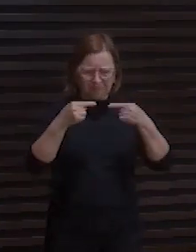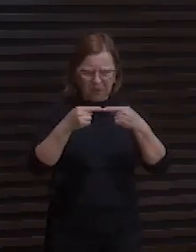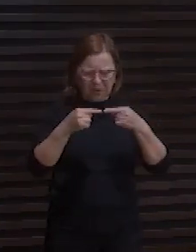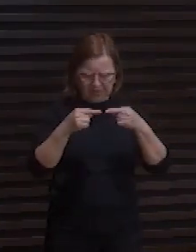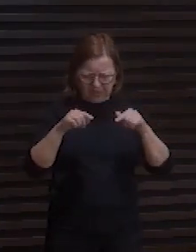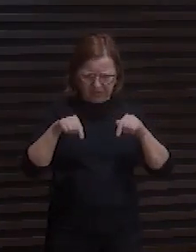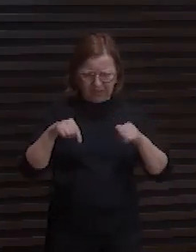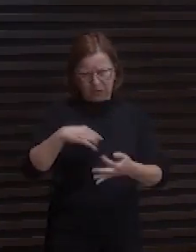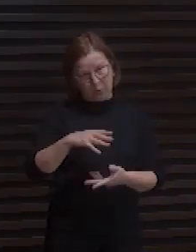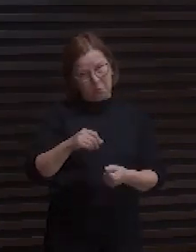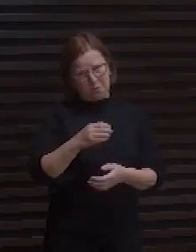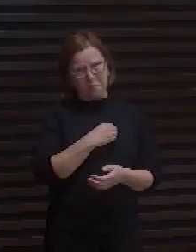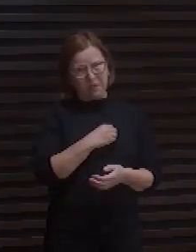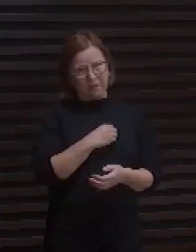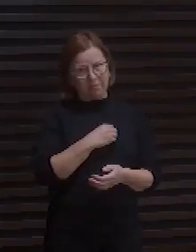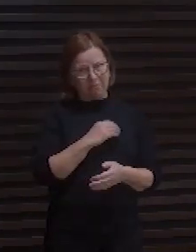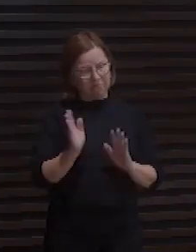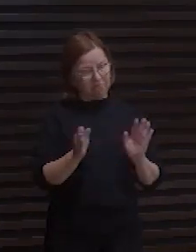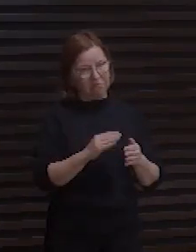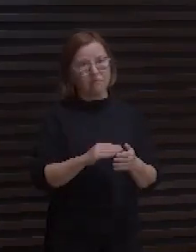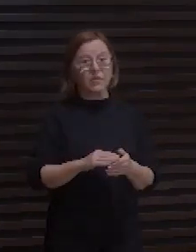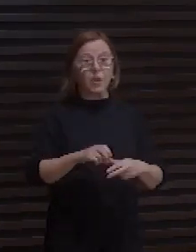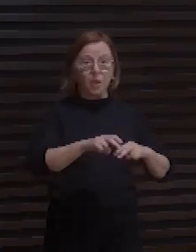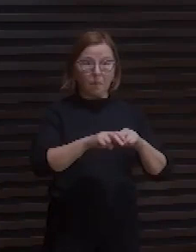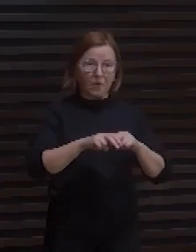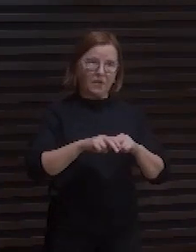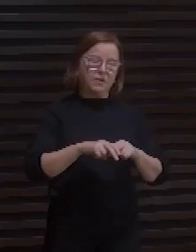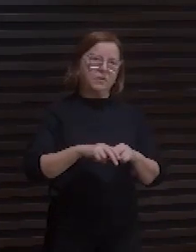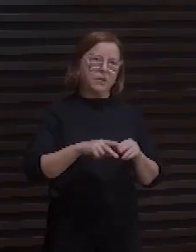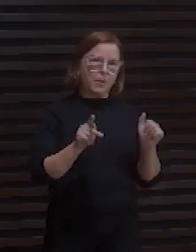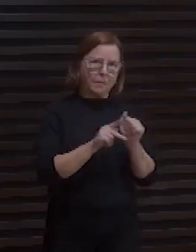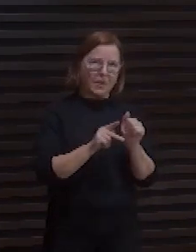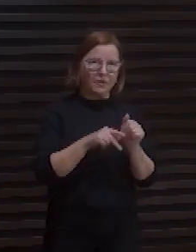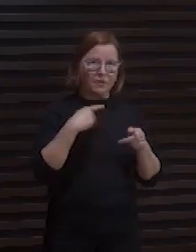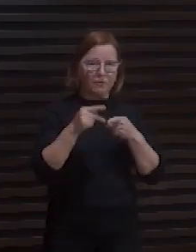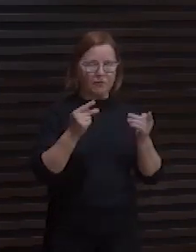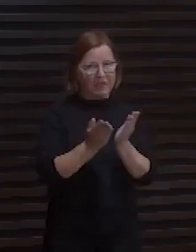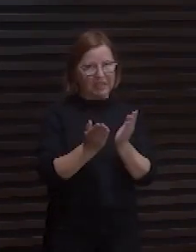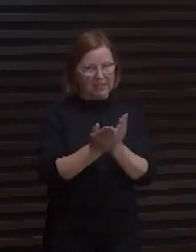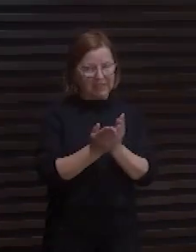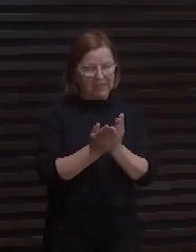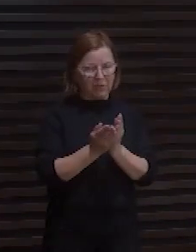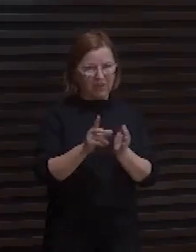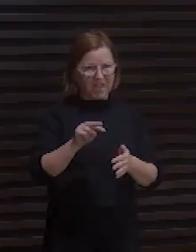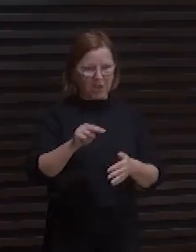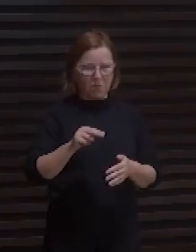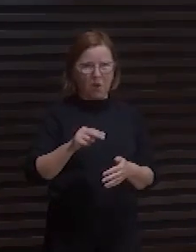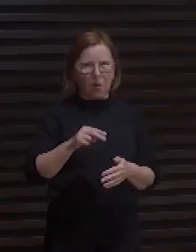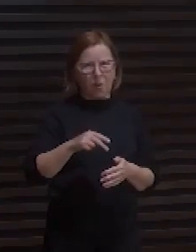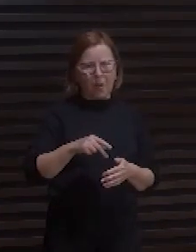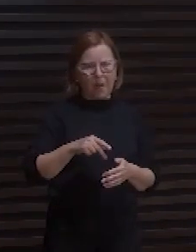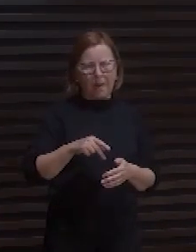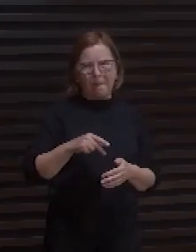É por isso que Pedro chama os cristãos de peregrinos e forasteiros nesta terra. 1 Pedro 2,11.